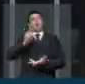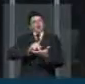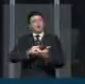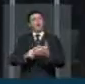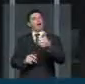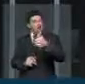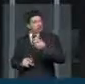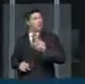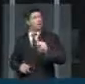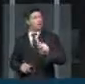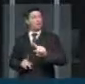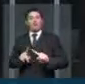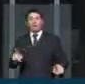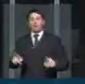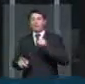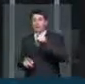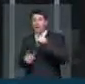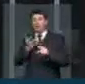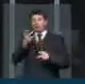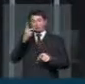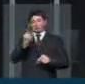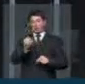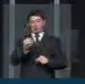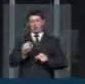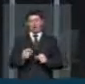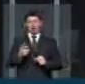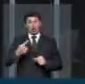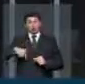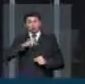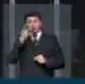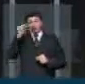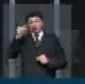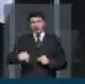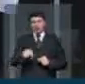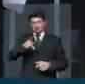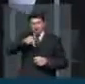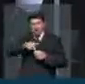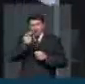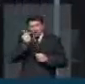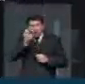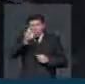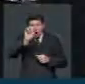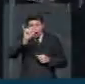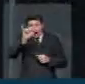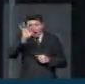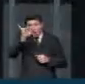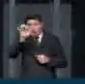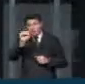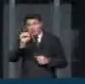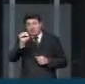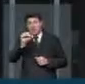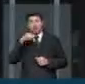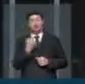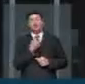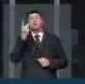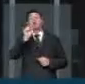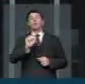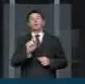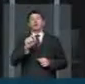verdade. Mas eu quero dizer que quando nós falamos em royalties do petróleo, nós estamos falando